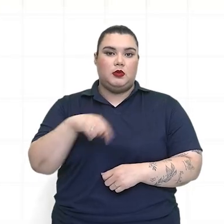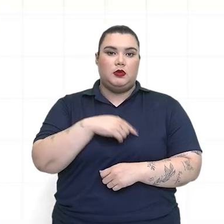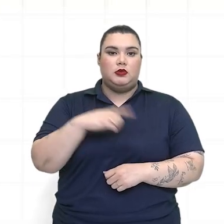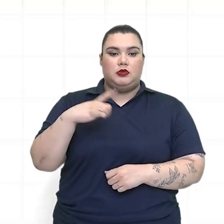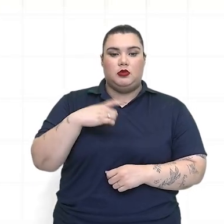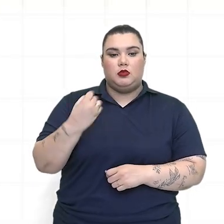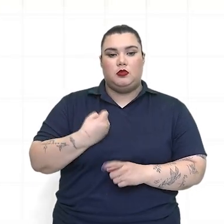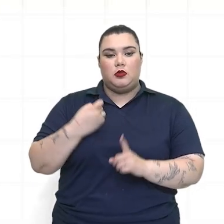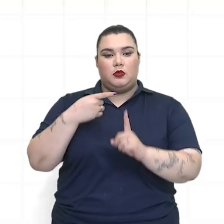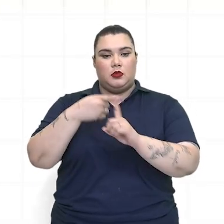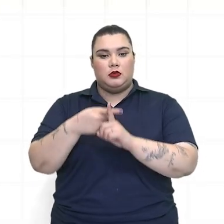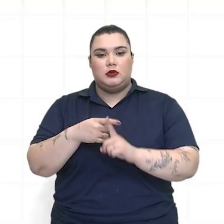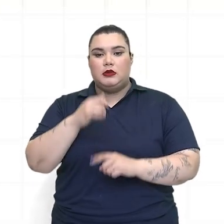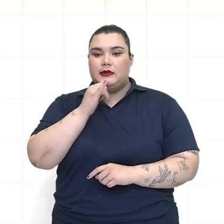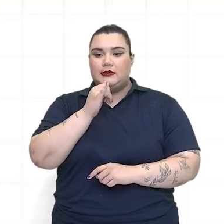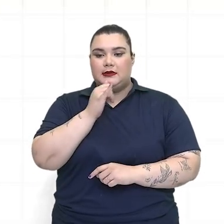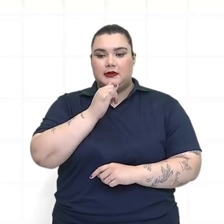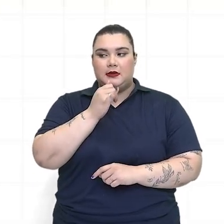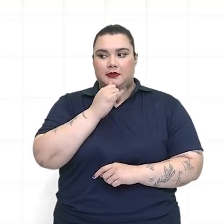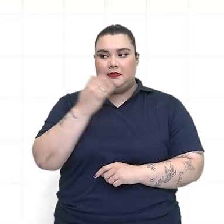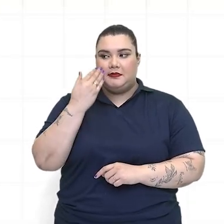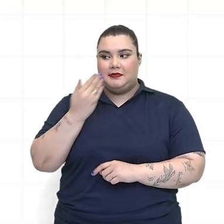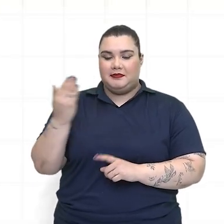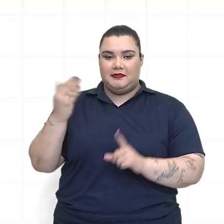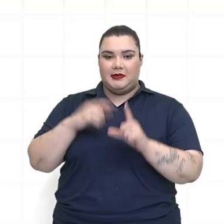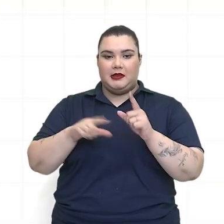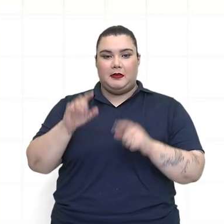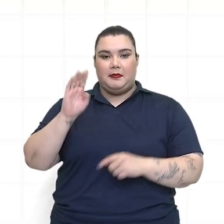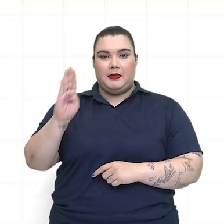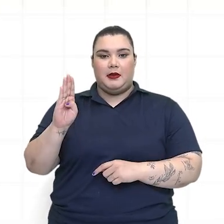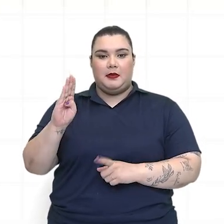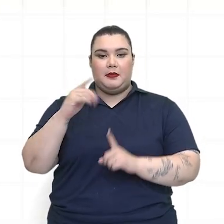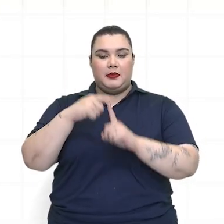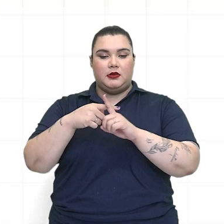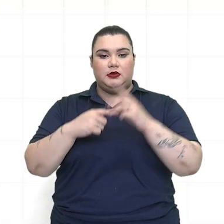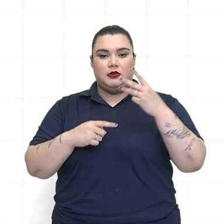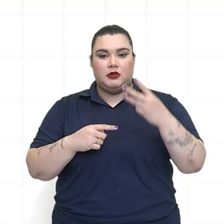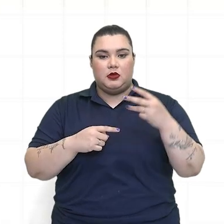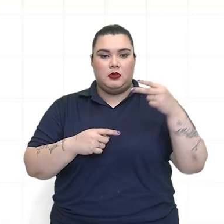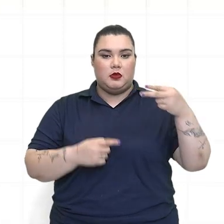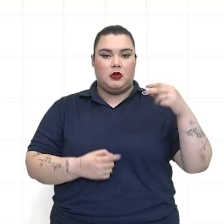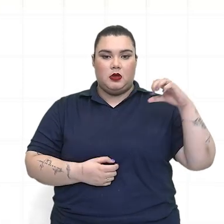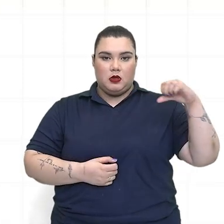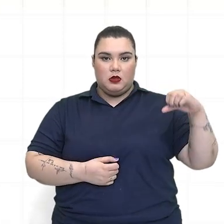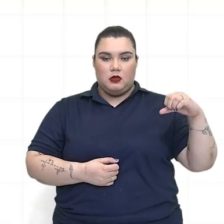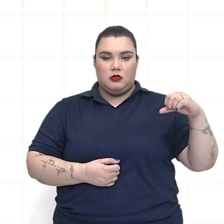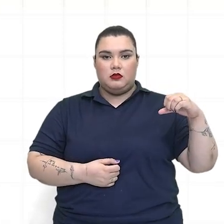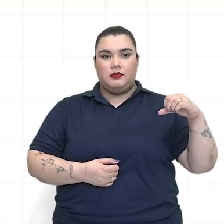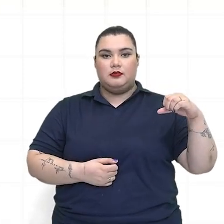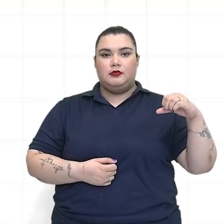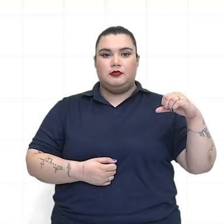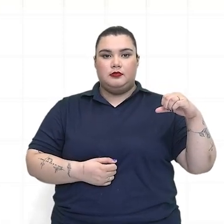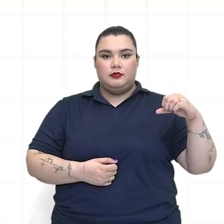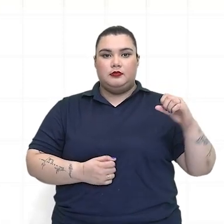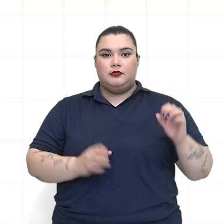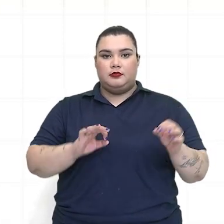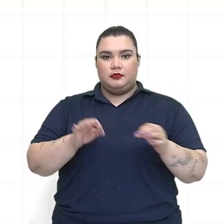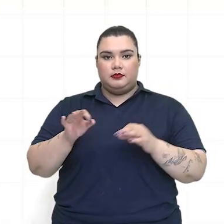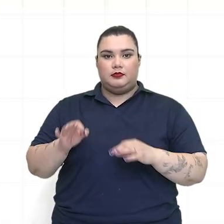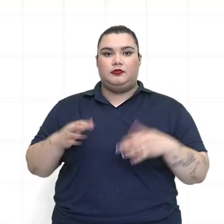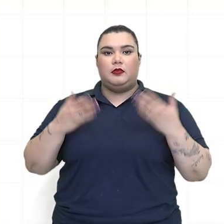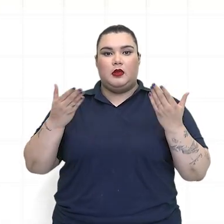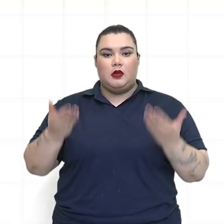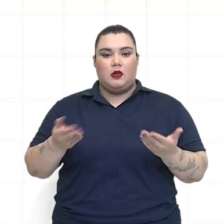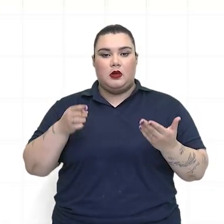um número positivo. Vamos supor, B mais 3 é igual a 9. Correto?